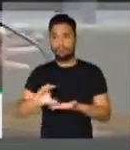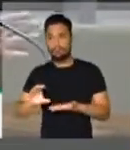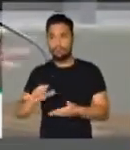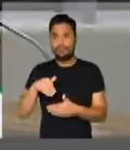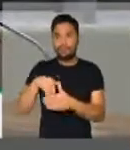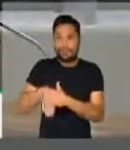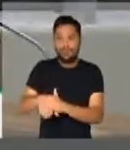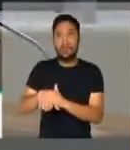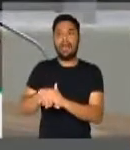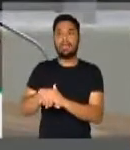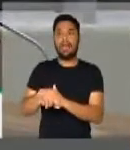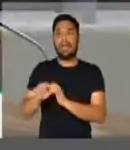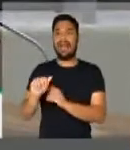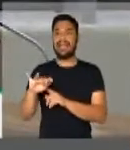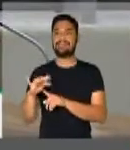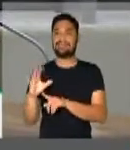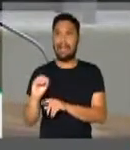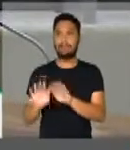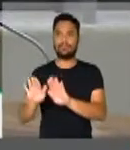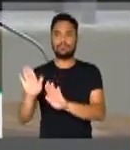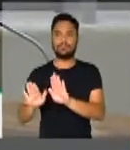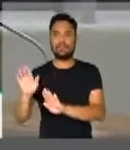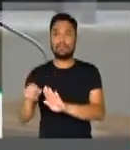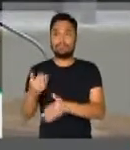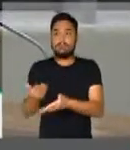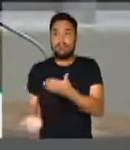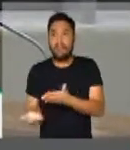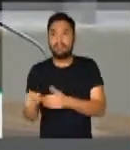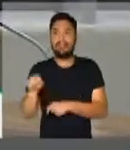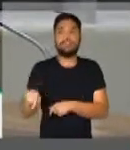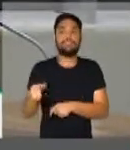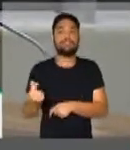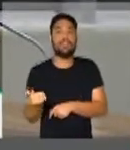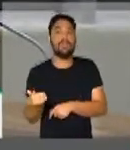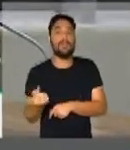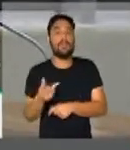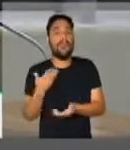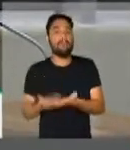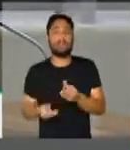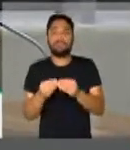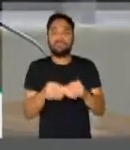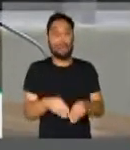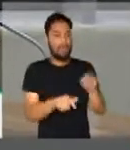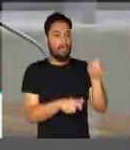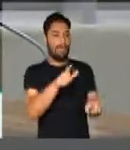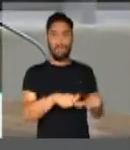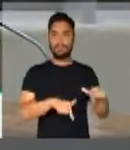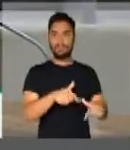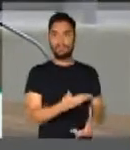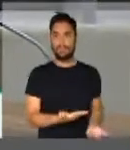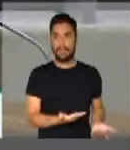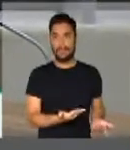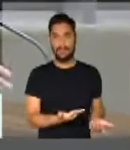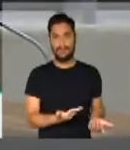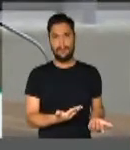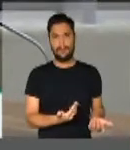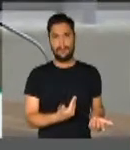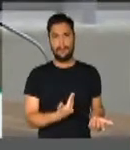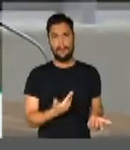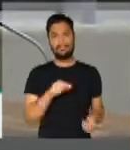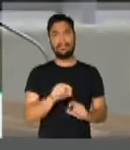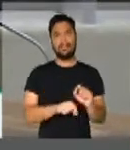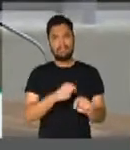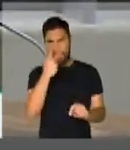ações um verdadeiro cassino. Se eles perderem o dinheiro, quem fica sem salário, quem fica sem aposentadoria é o trabalhador. E tudo isso é parte